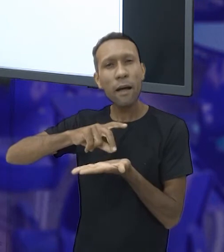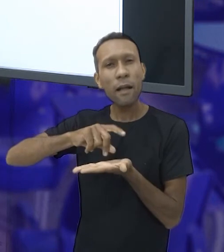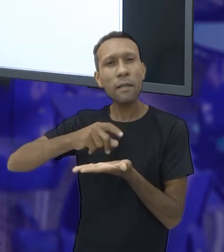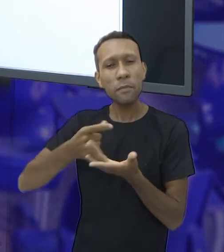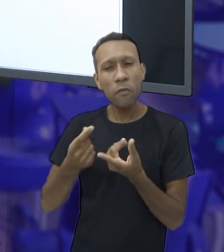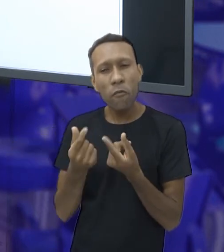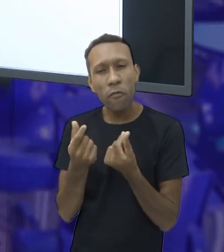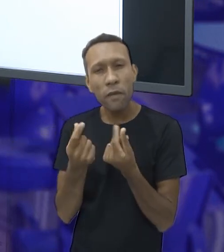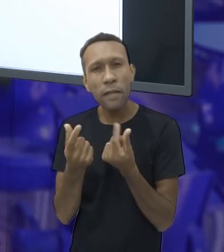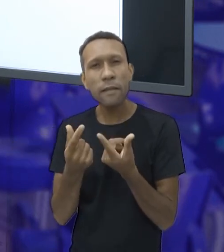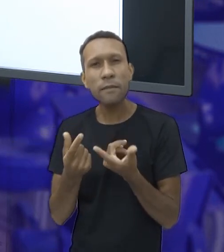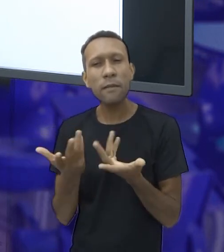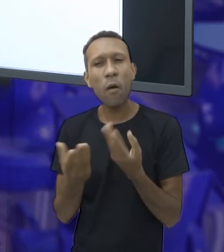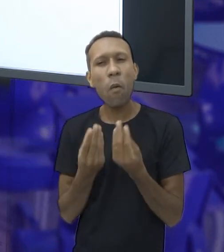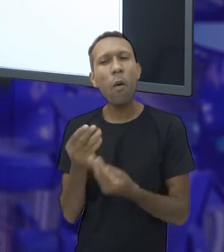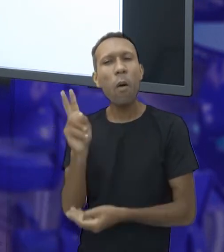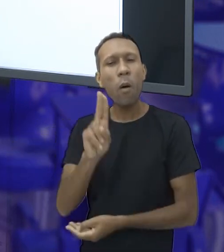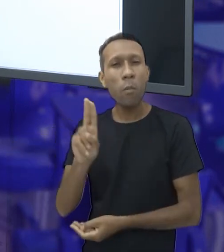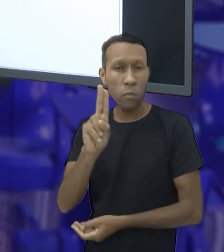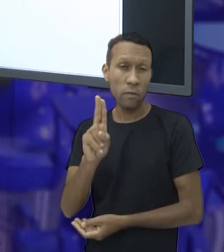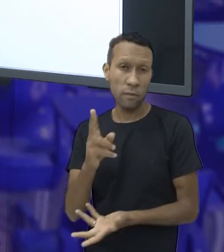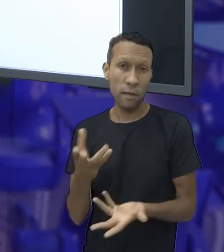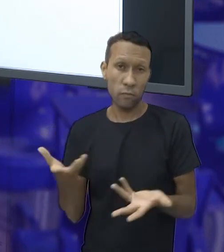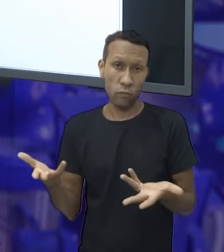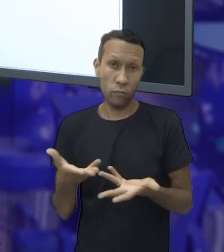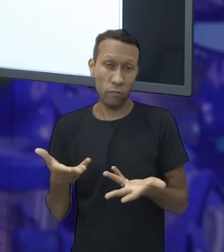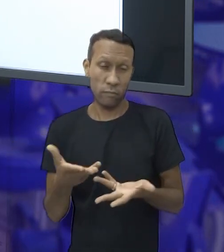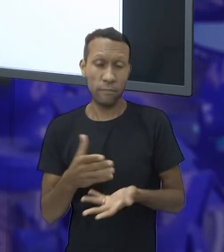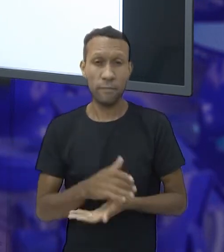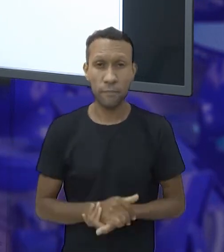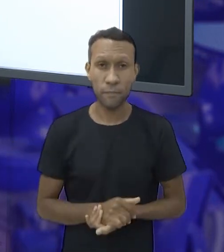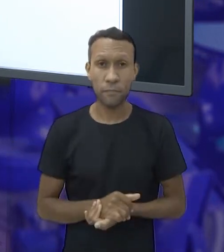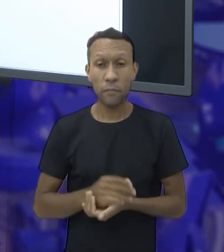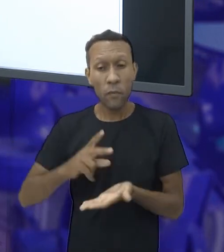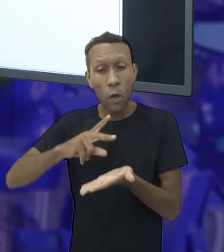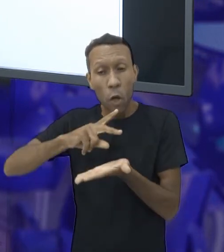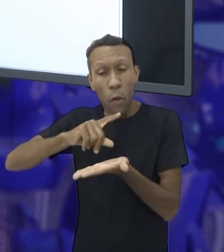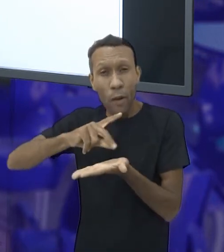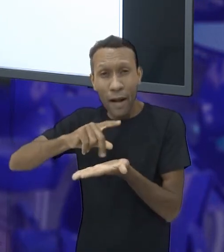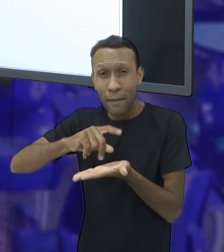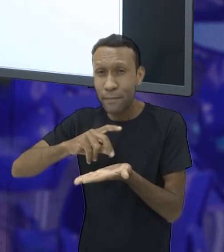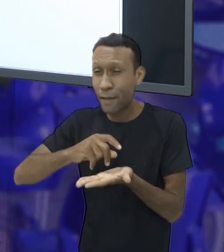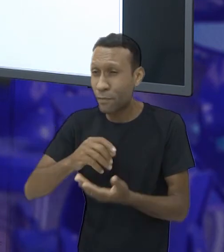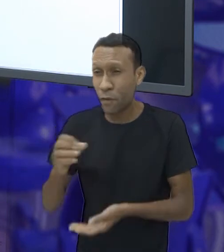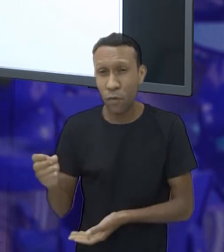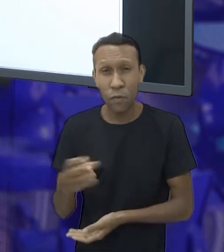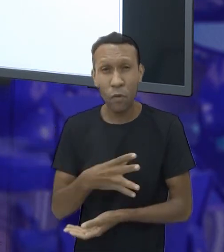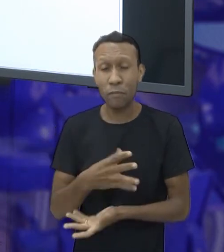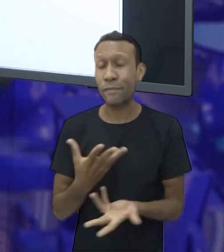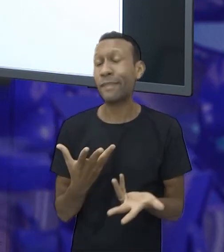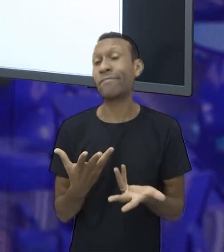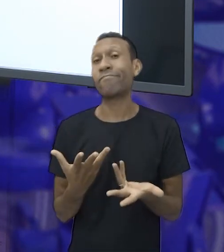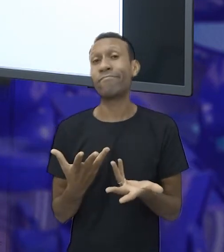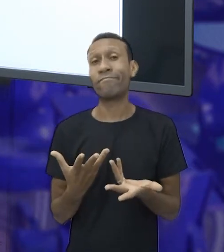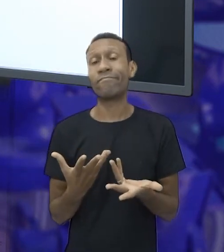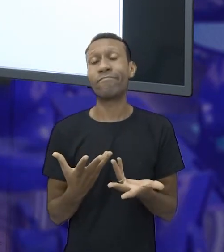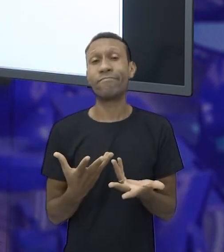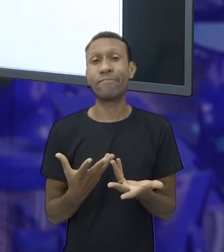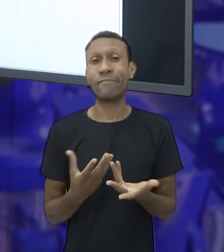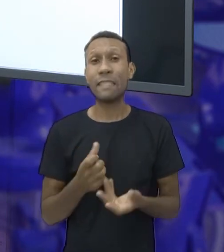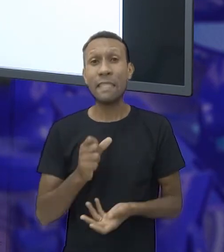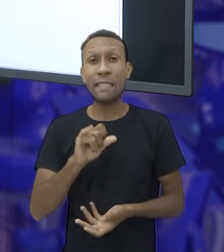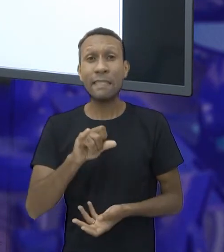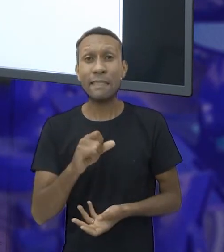vamos utilizar dentro desse novo mundo moderno. E esse capitalismo hoje está tão moderno que você nem necessita mais